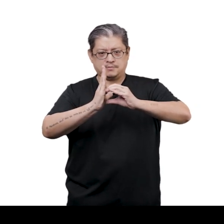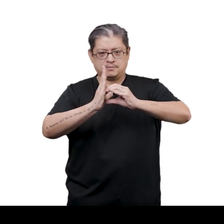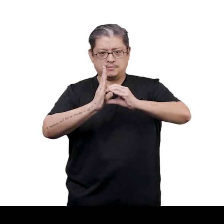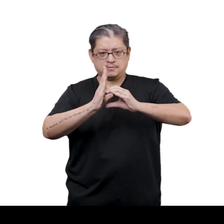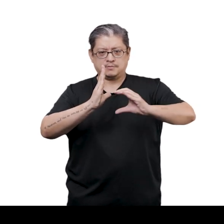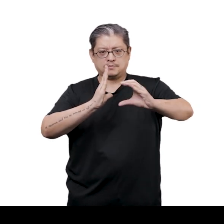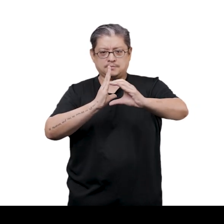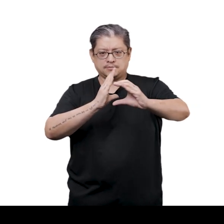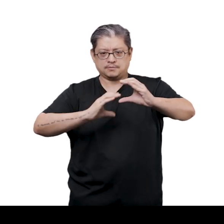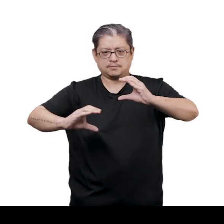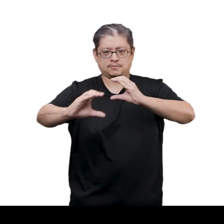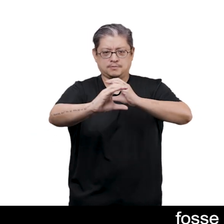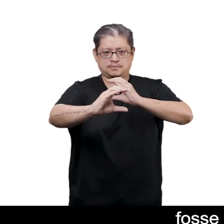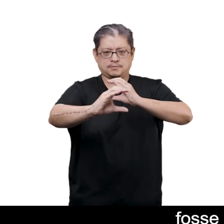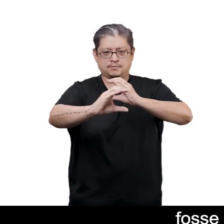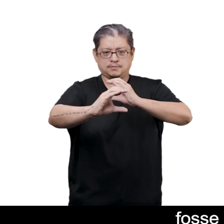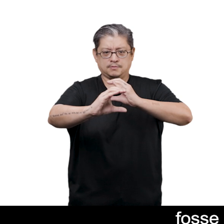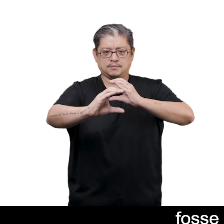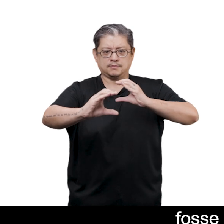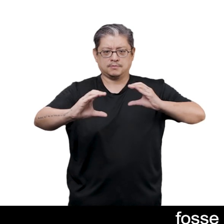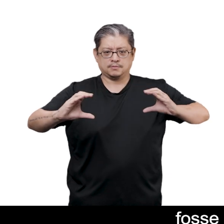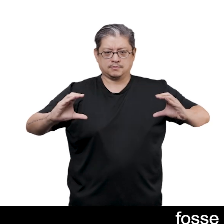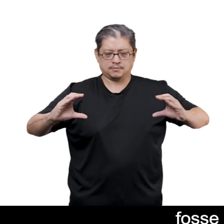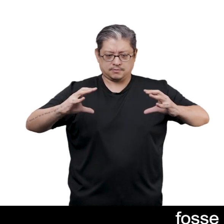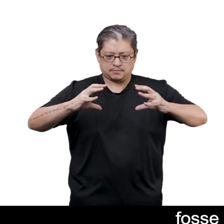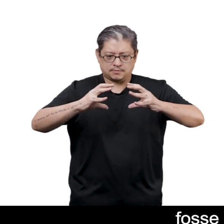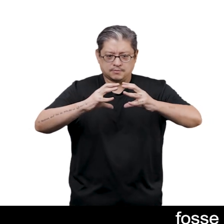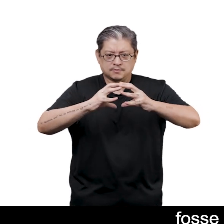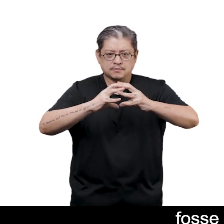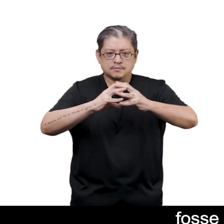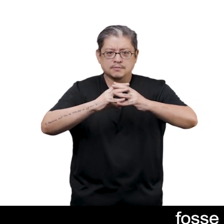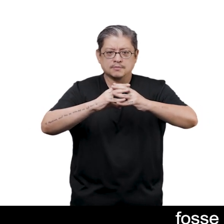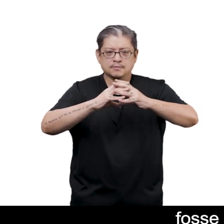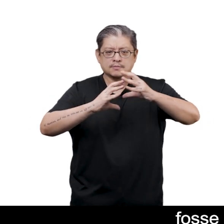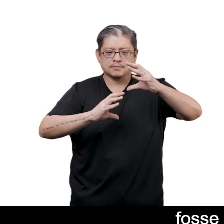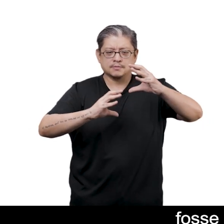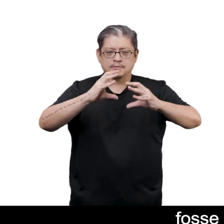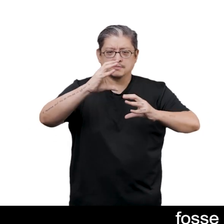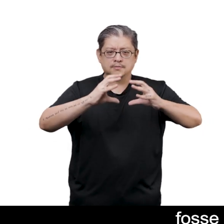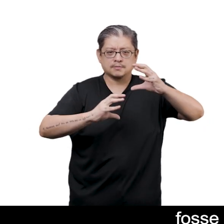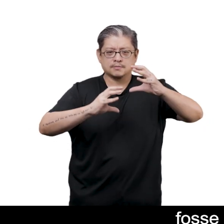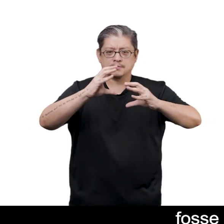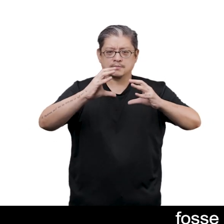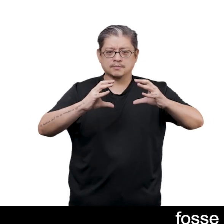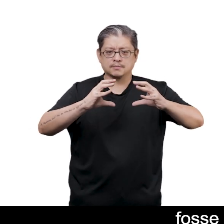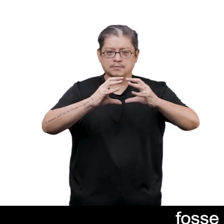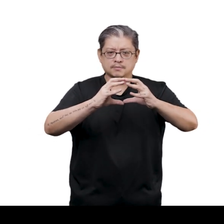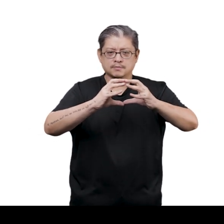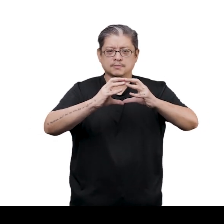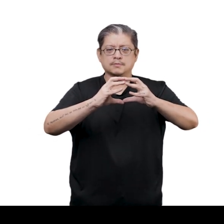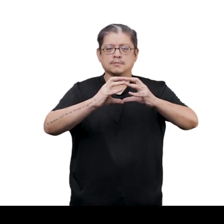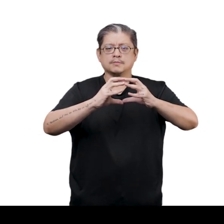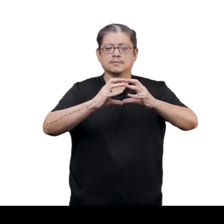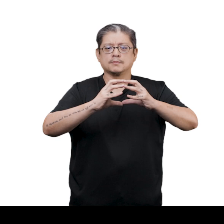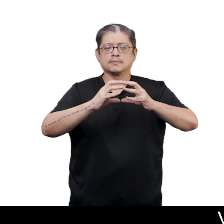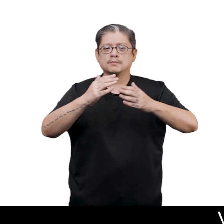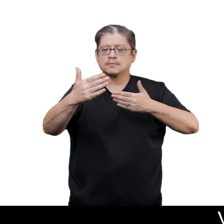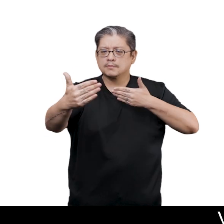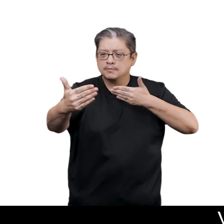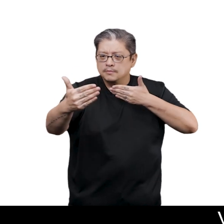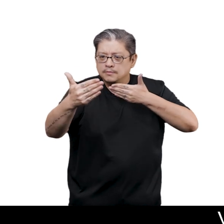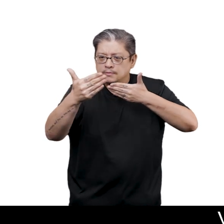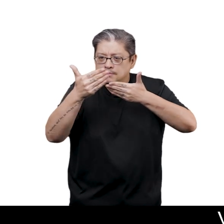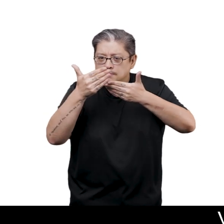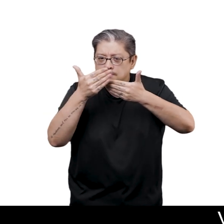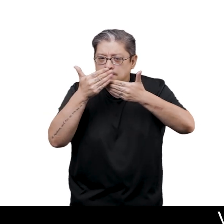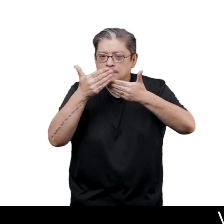como se cada parte do díptico fosse um fragmento de um conjunto maior que apenas se alinha naquele ponto. Vistas